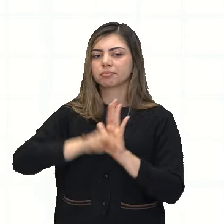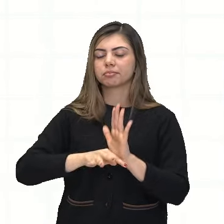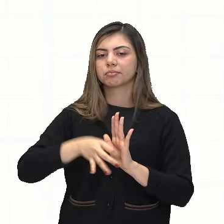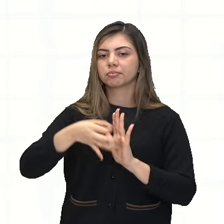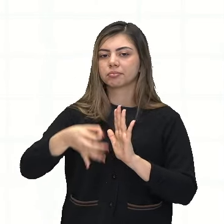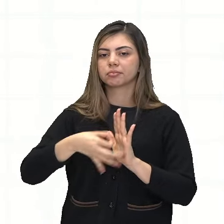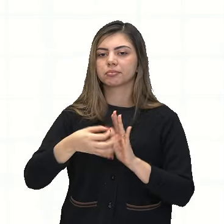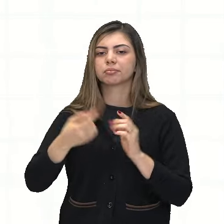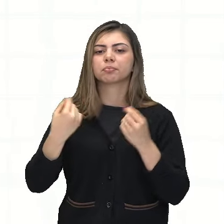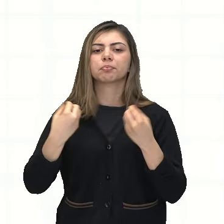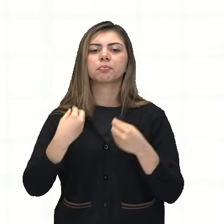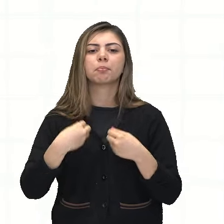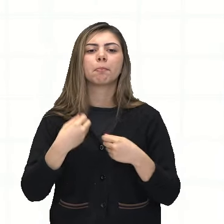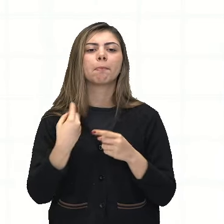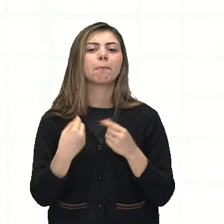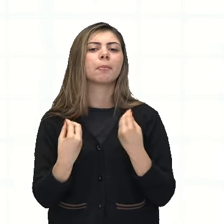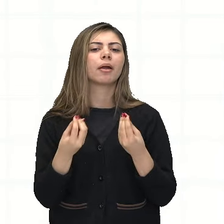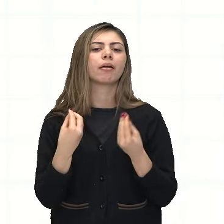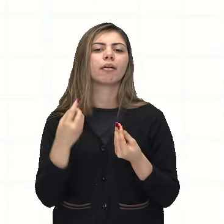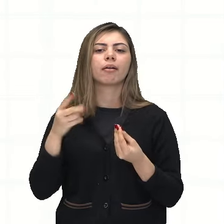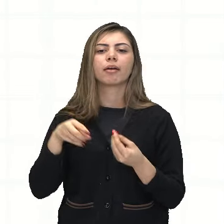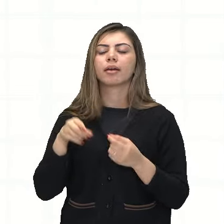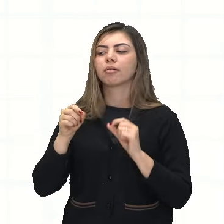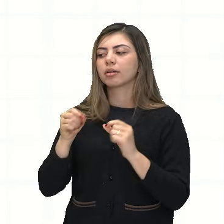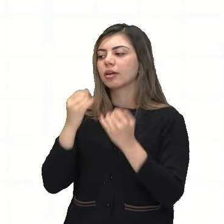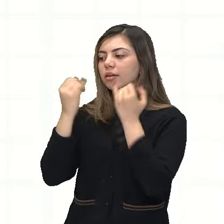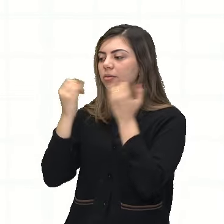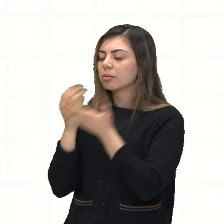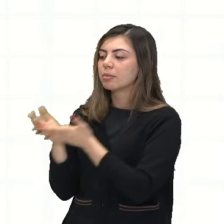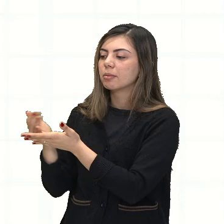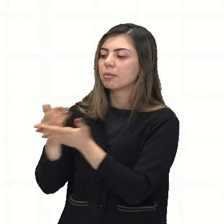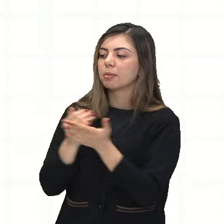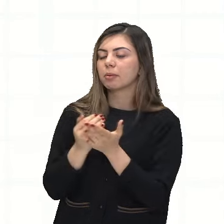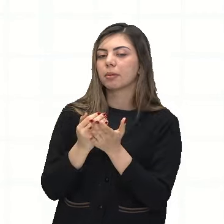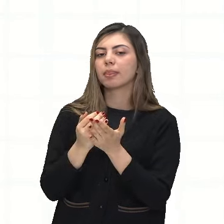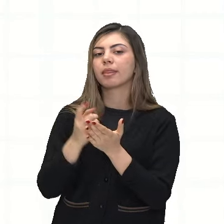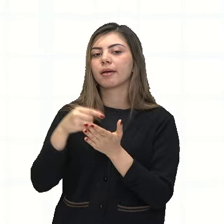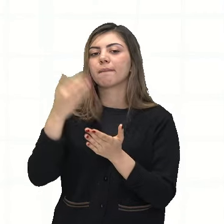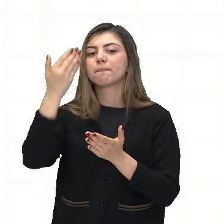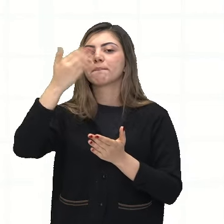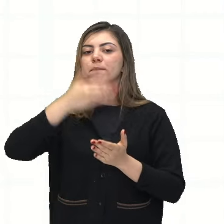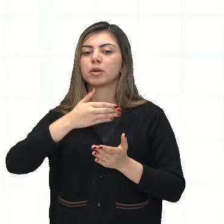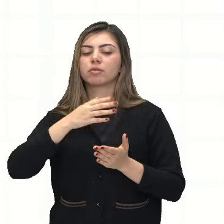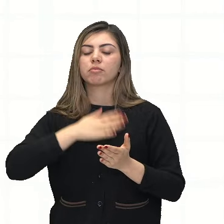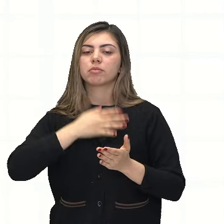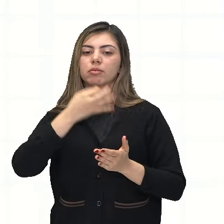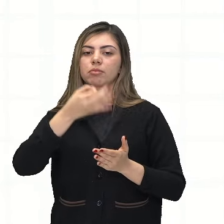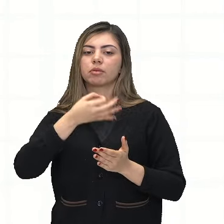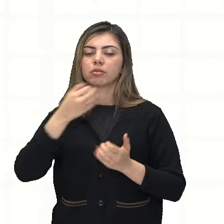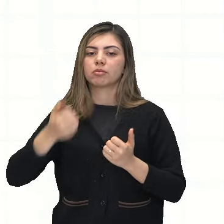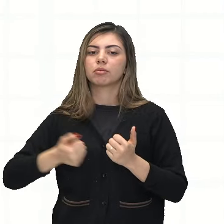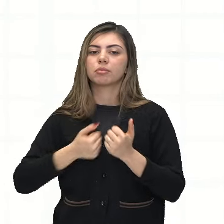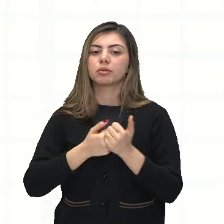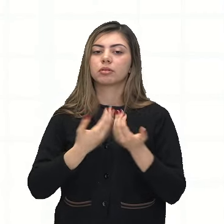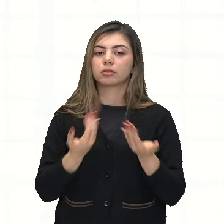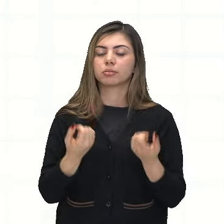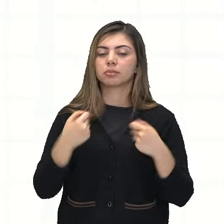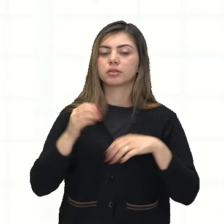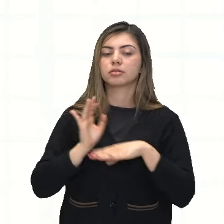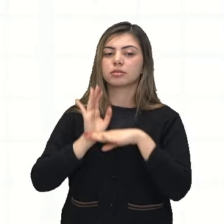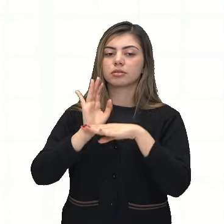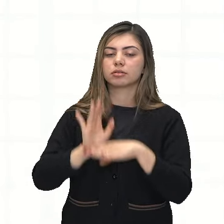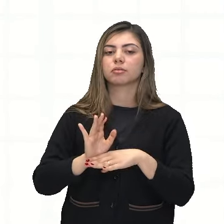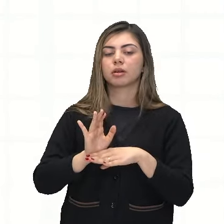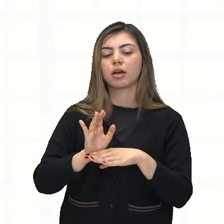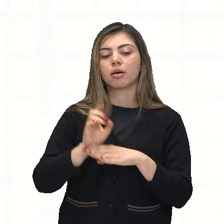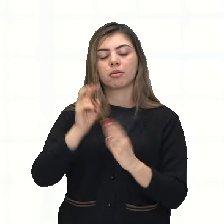para sust ar e validar tudo aquilo que eu vou dizer para defender aquilo devem ser apresentados de maneira clara e lógica